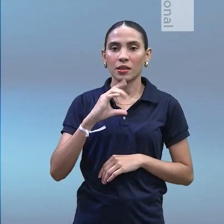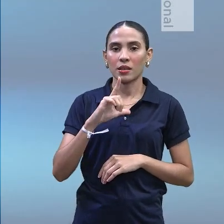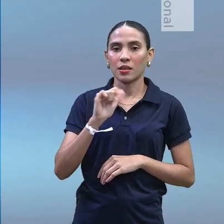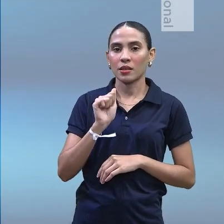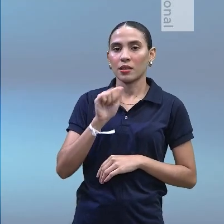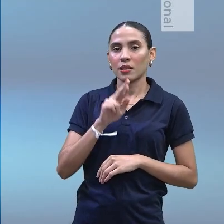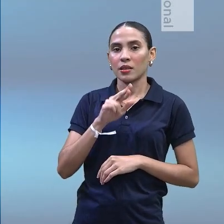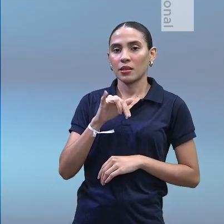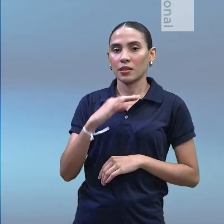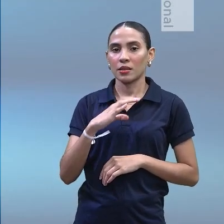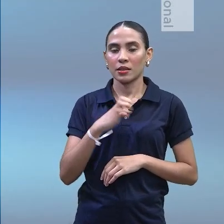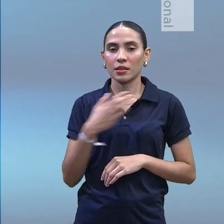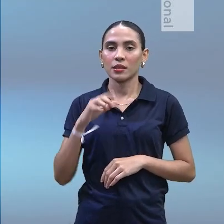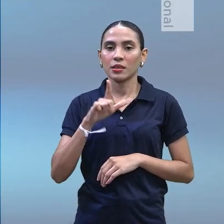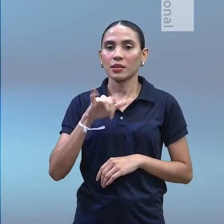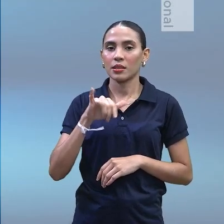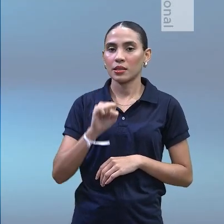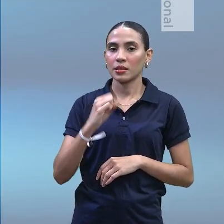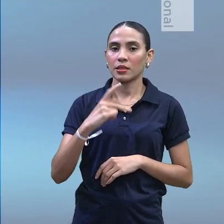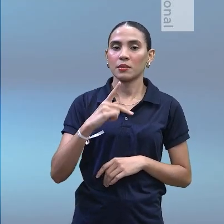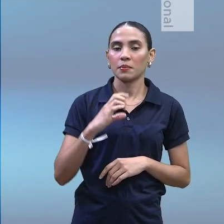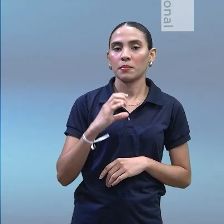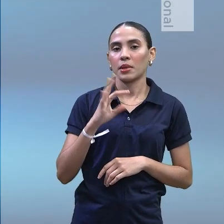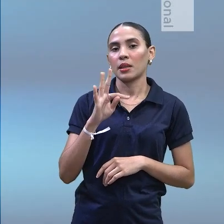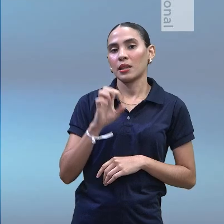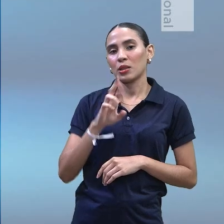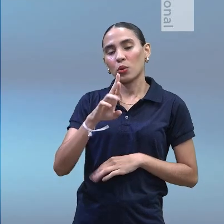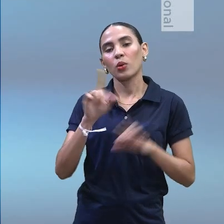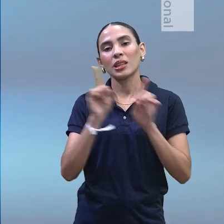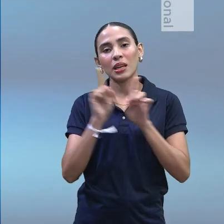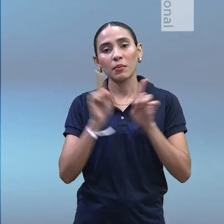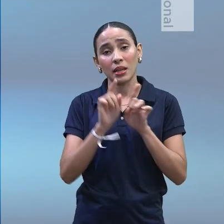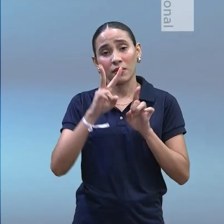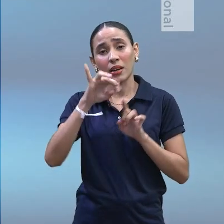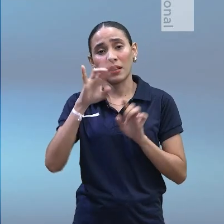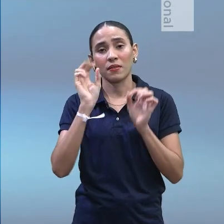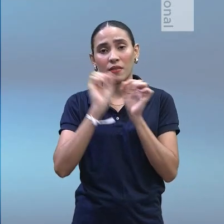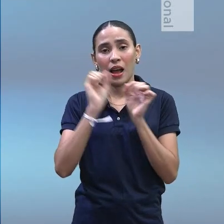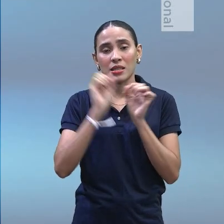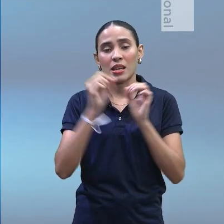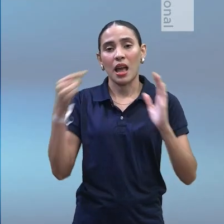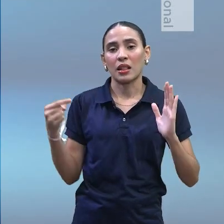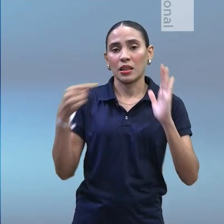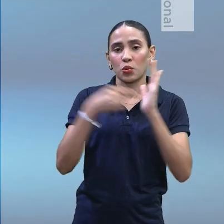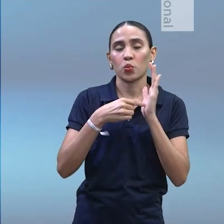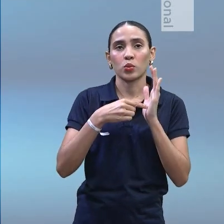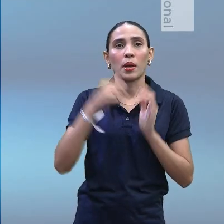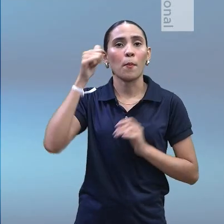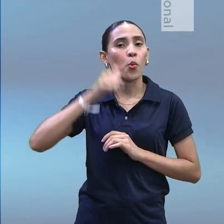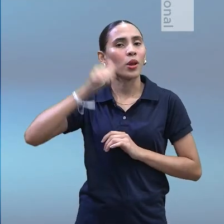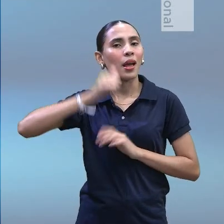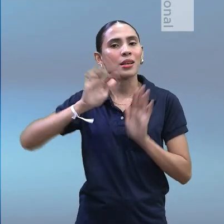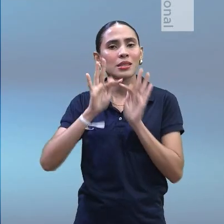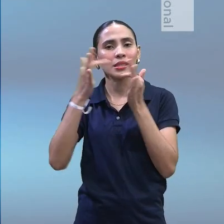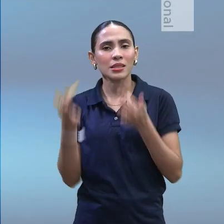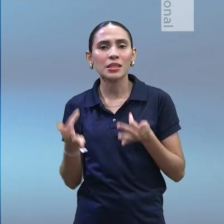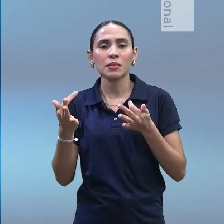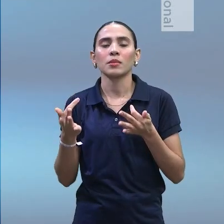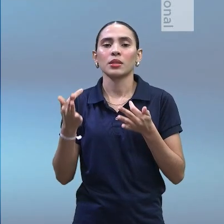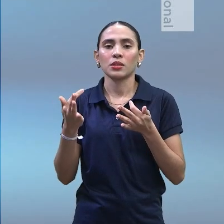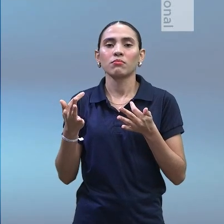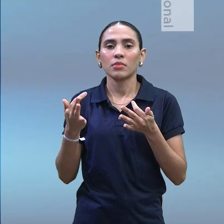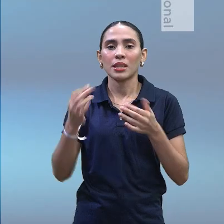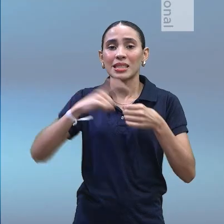Lispector, que também vai fazer a denúncia, né, de mostrar uma pessoa assim, uma mulher simples que veio do interior,